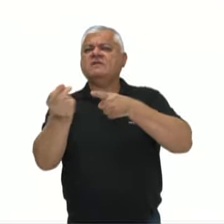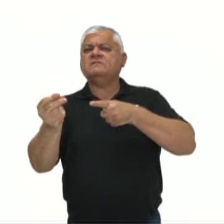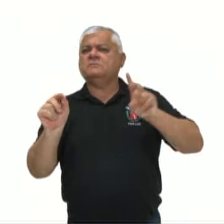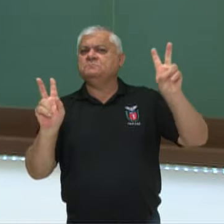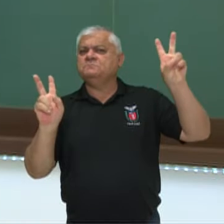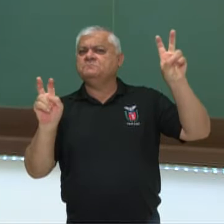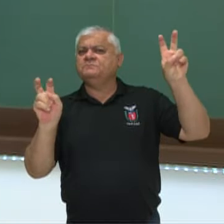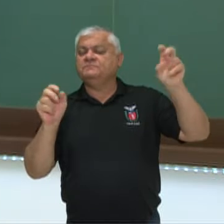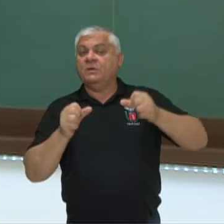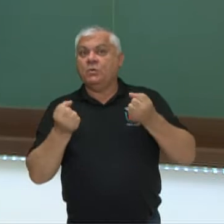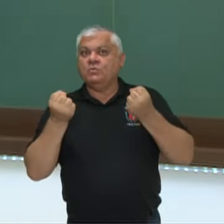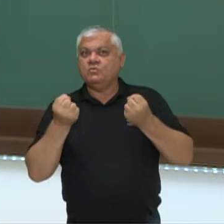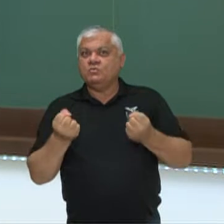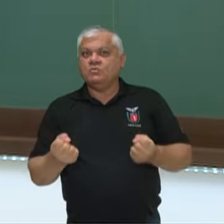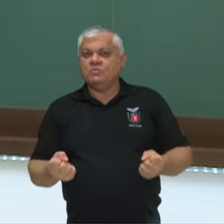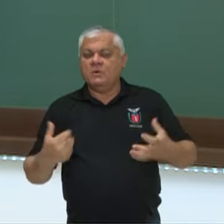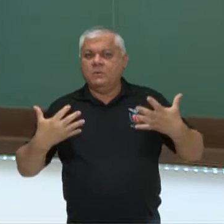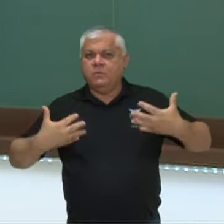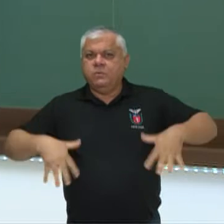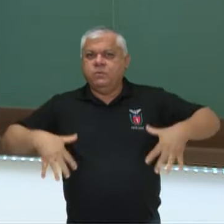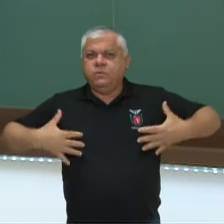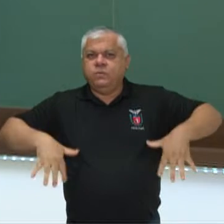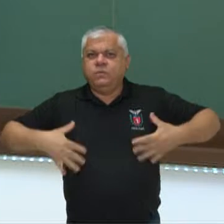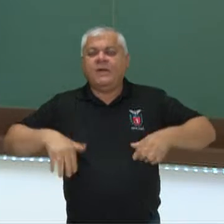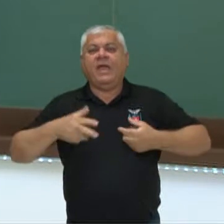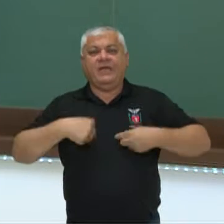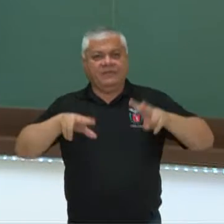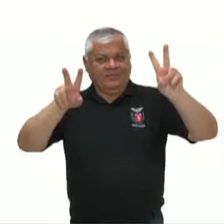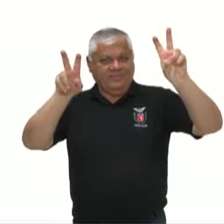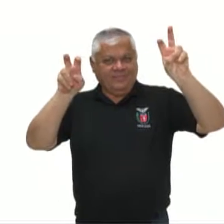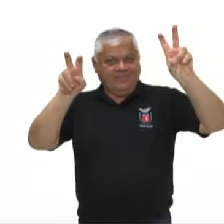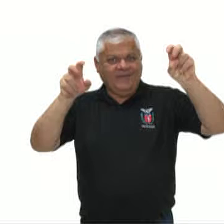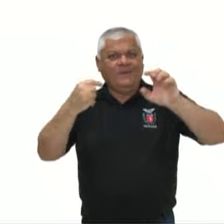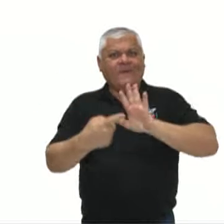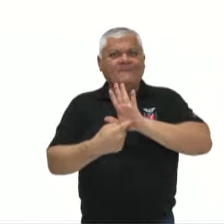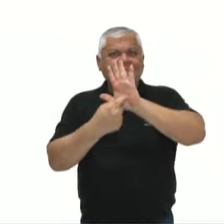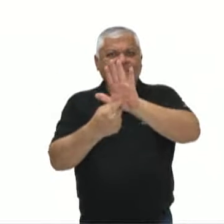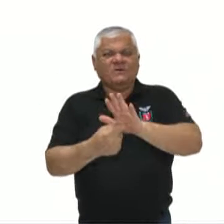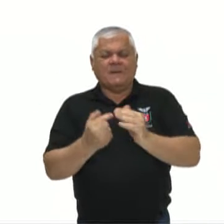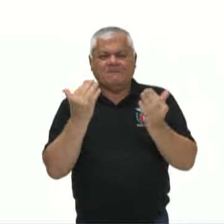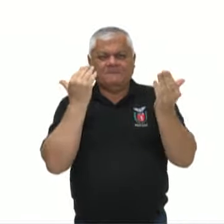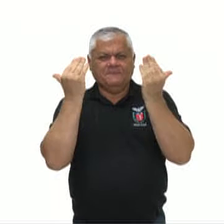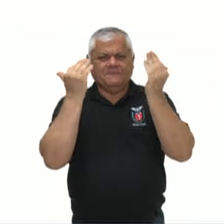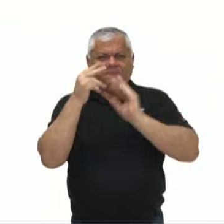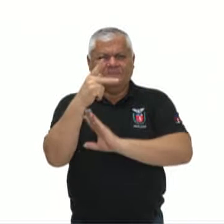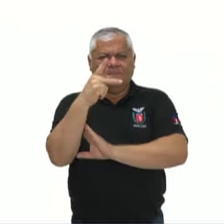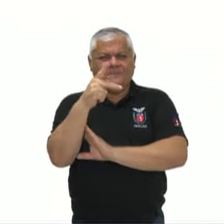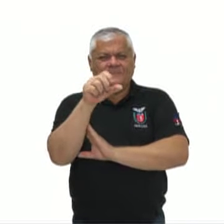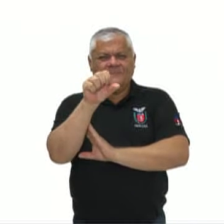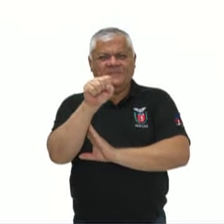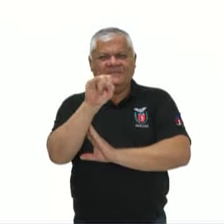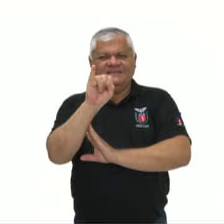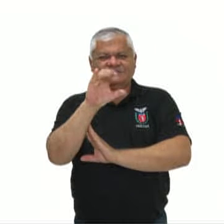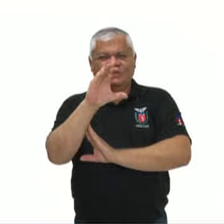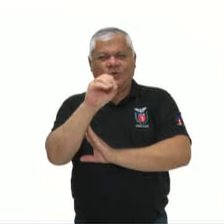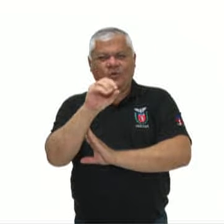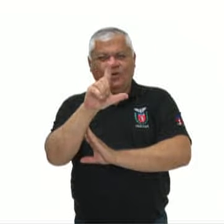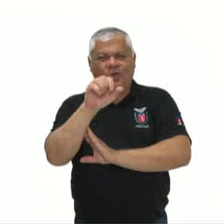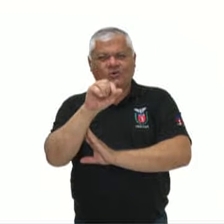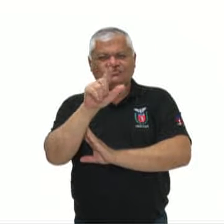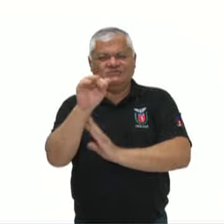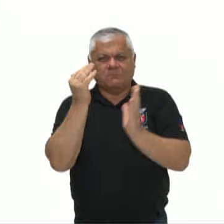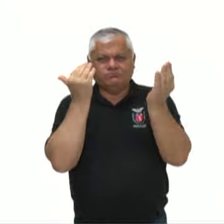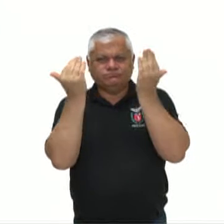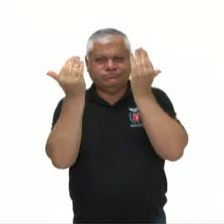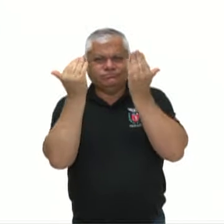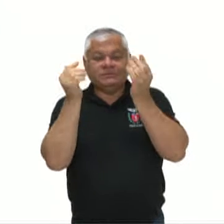É um tema pesado, né? O título apresenta a palavra psicologia, porém o poema detém-se a